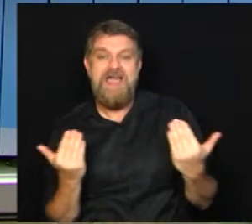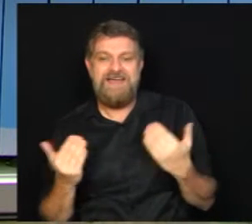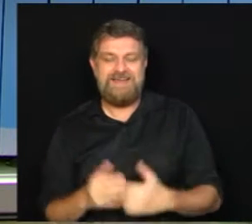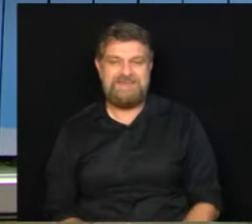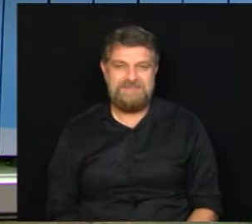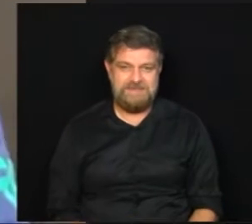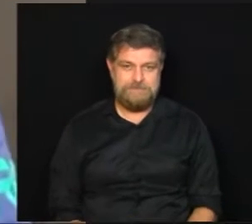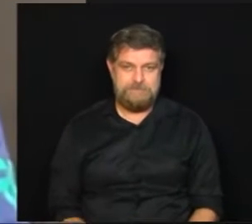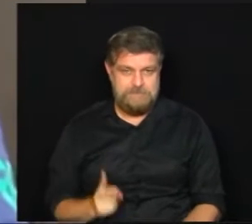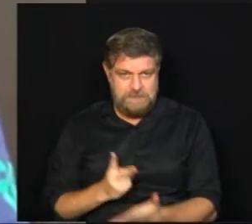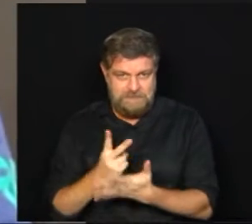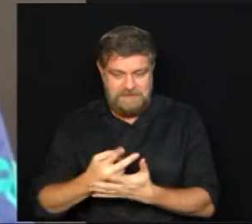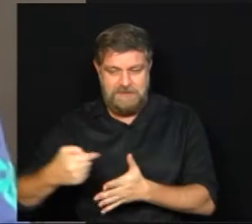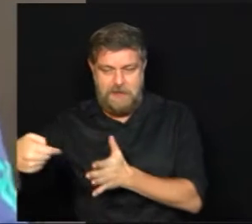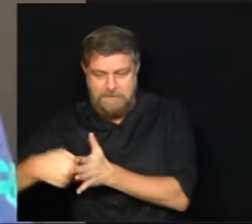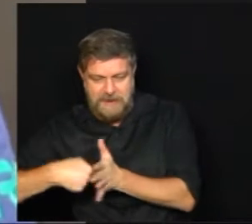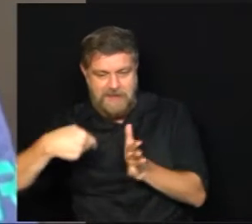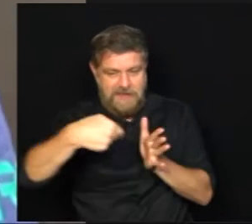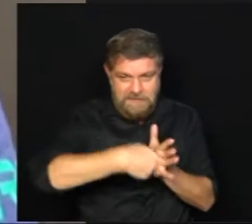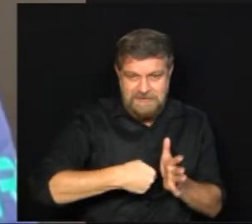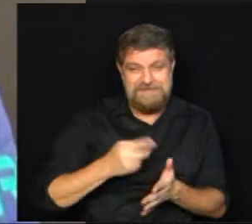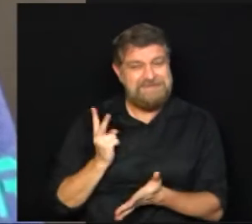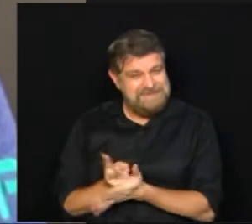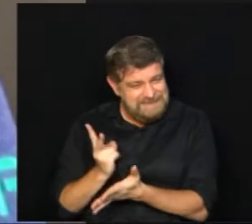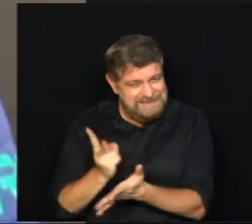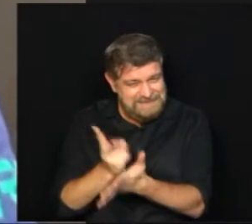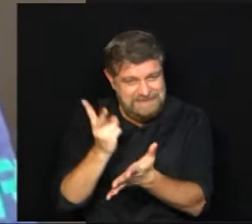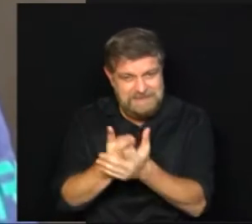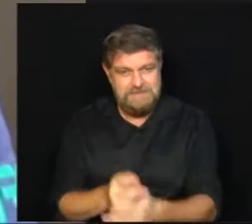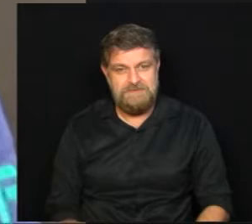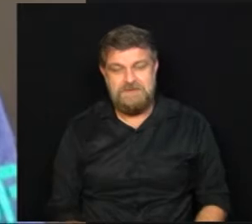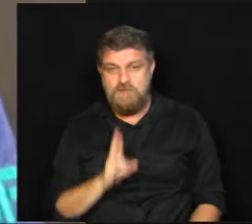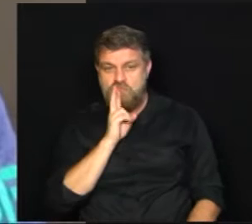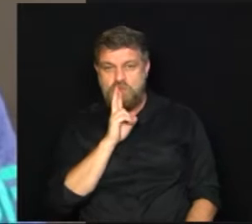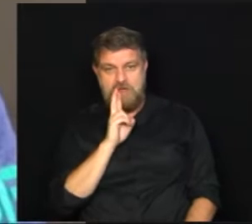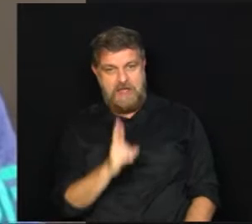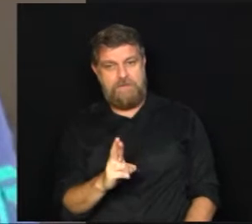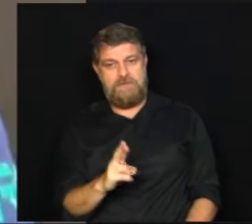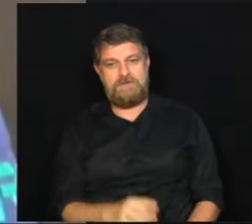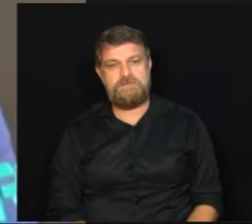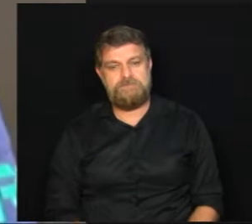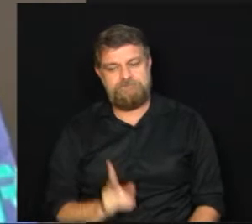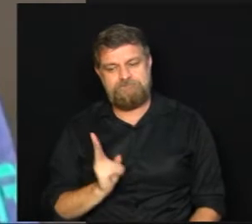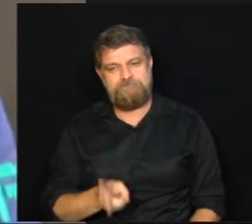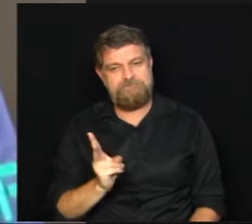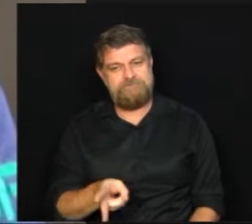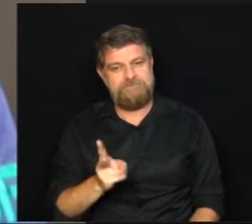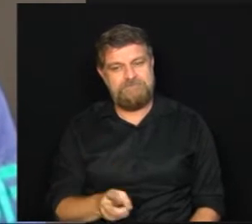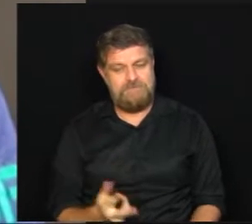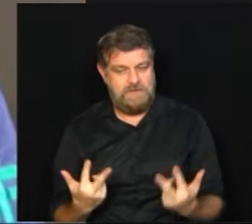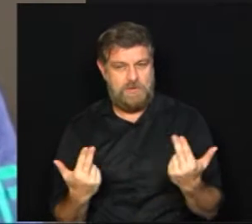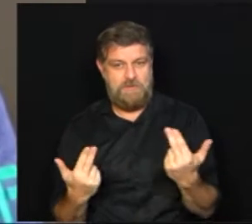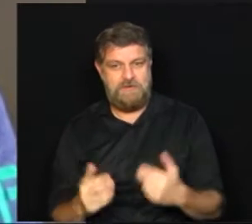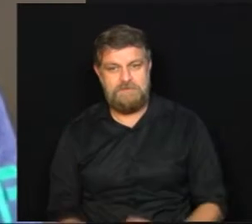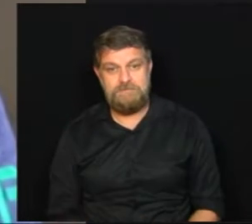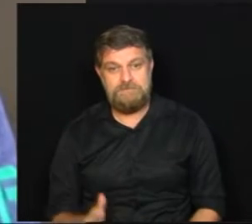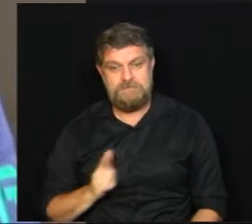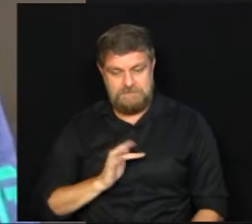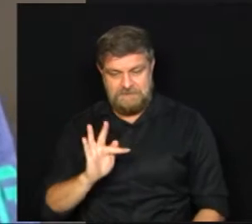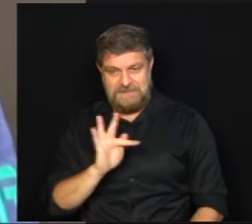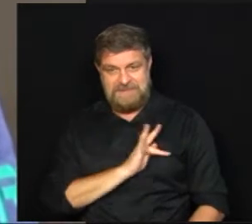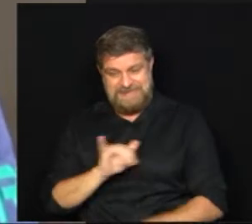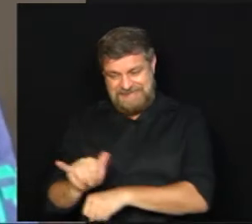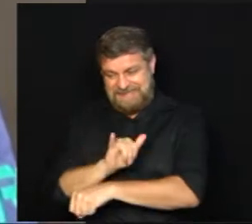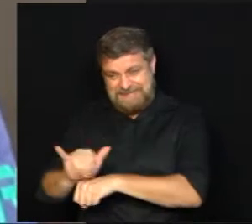Então, sempre me fazem essa pergunta, sempre. E a minha resposta geralmente é a mesma. A técnica ela vai te